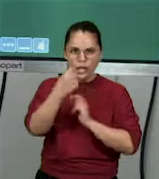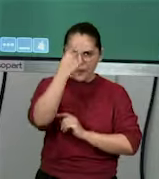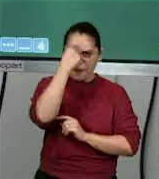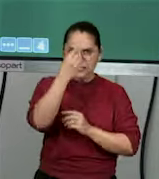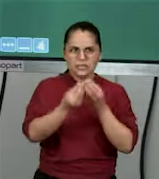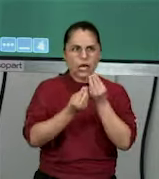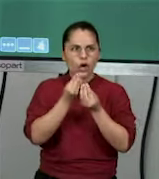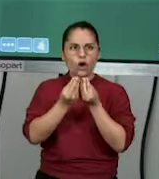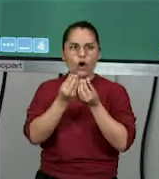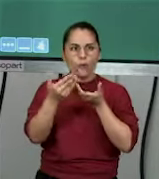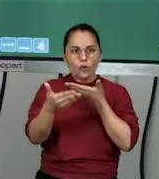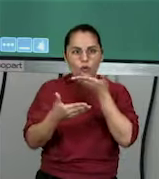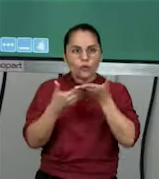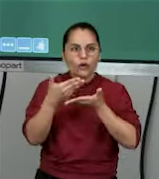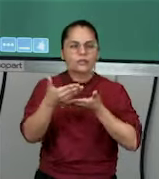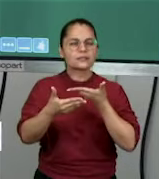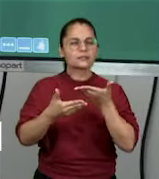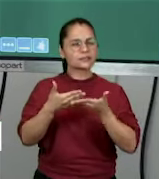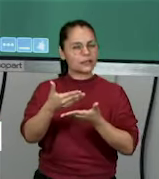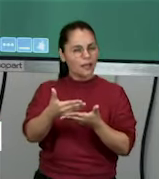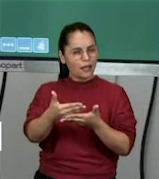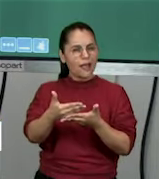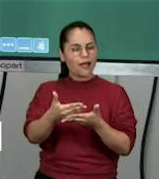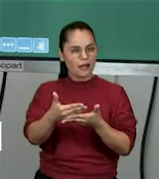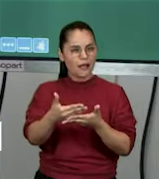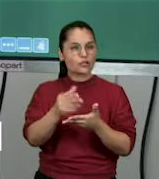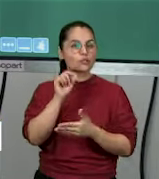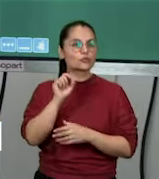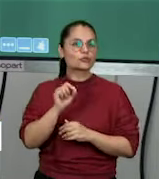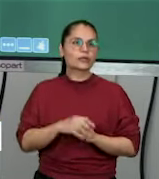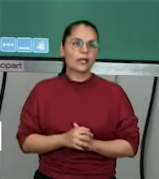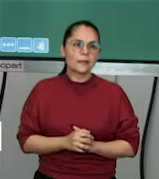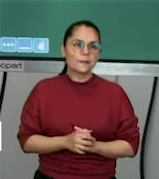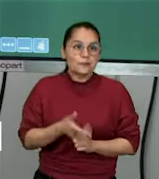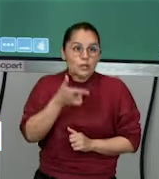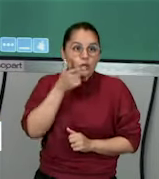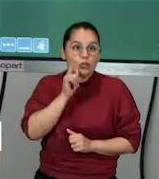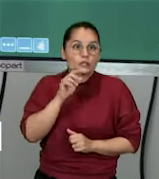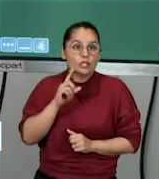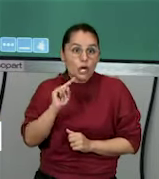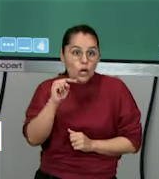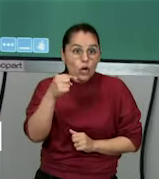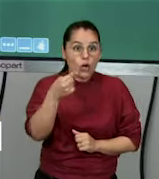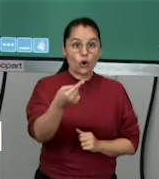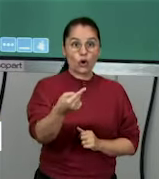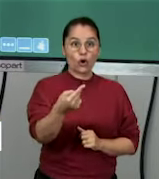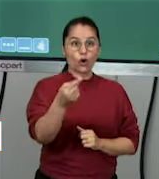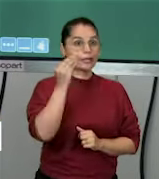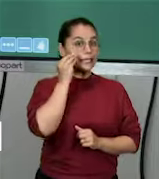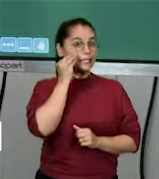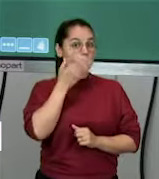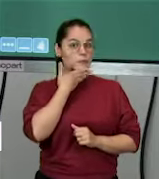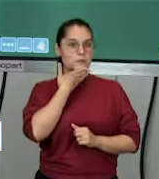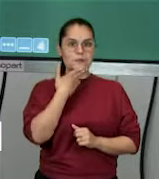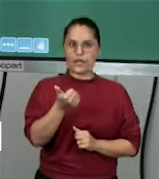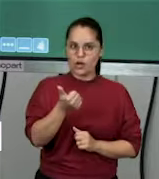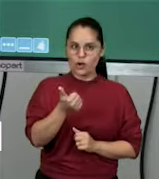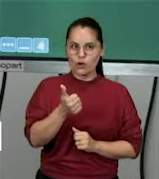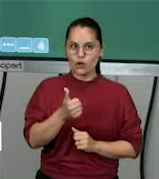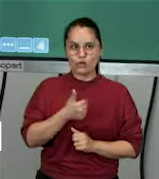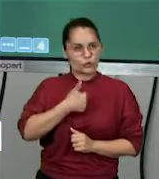em processo, gastar o nosso tempo no processo, para que assim, a próxima vez, seja melhor ainda do que